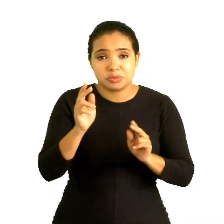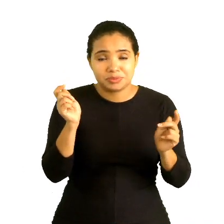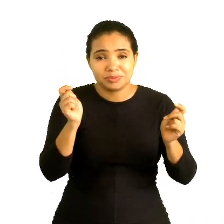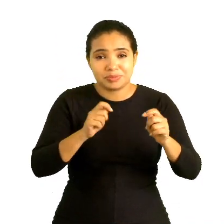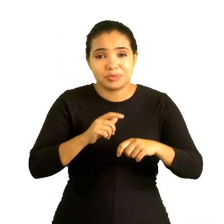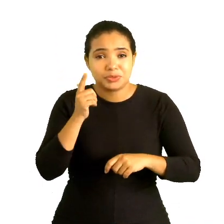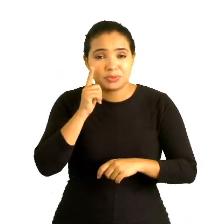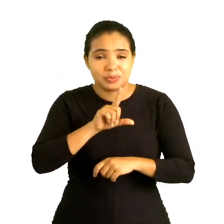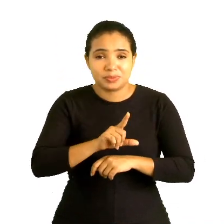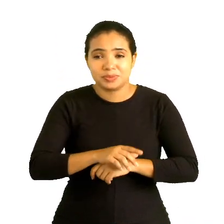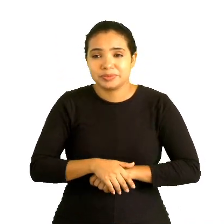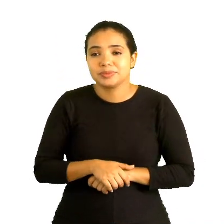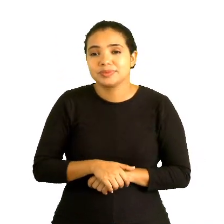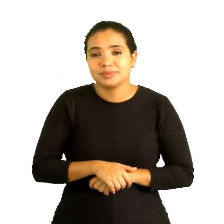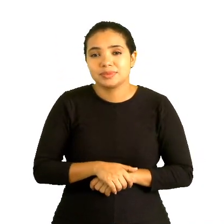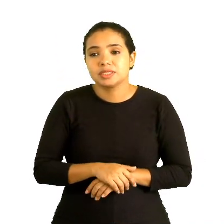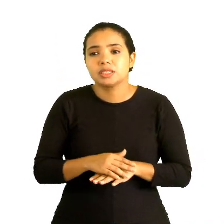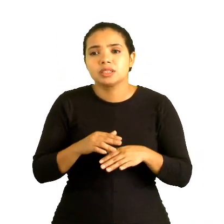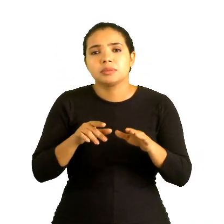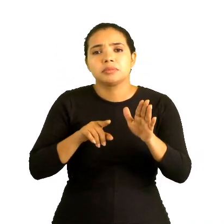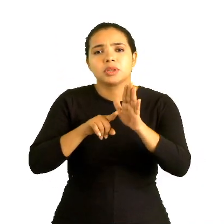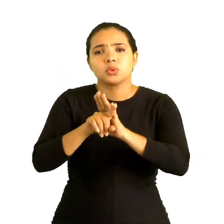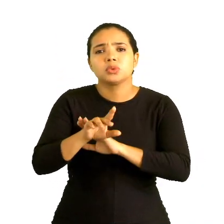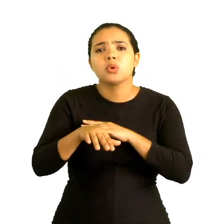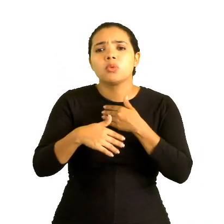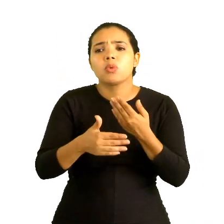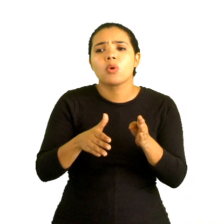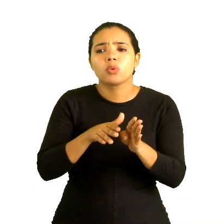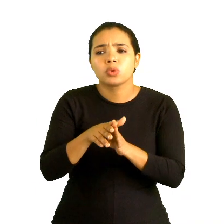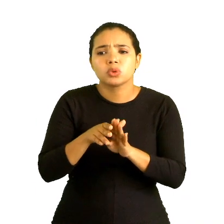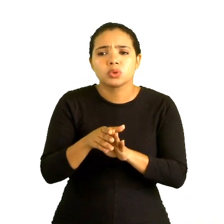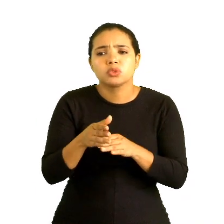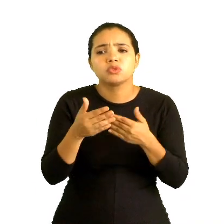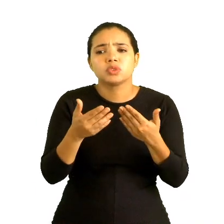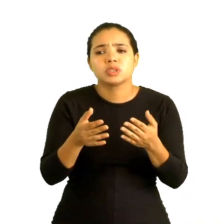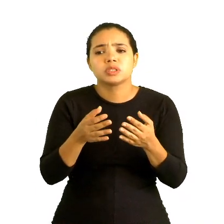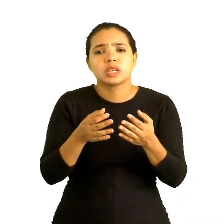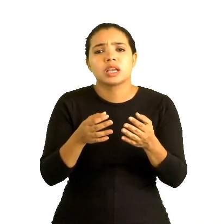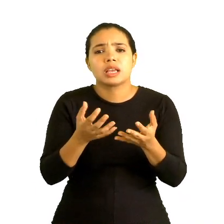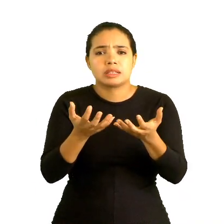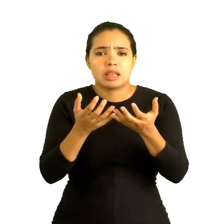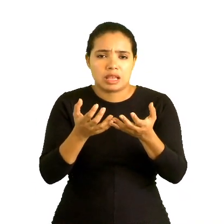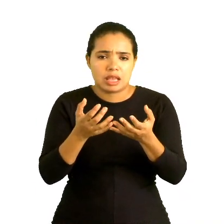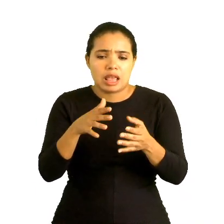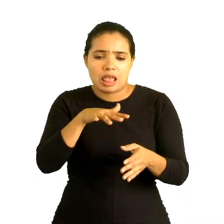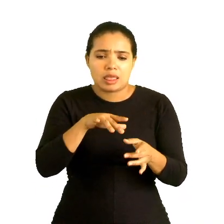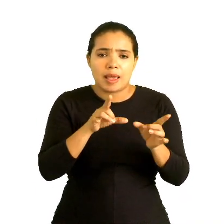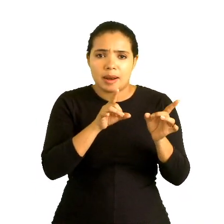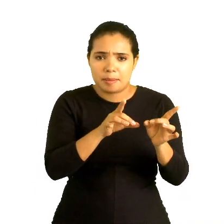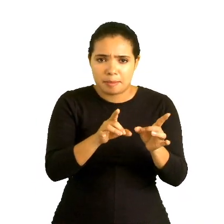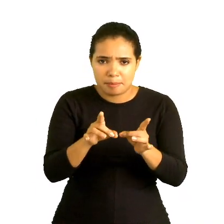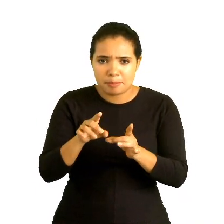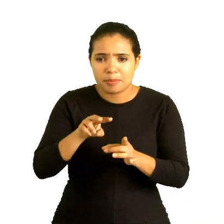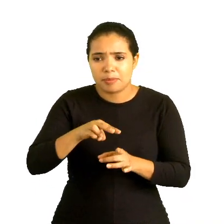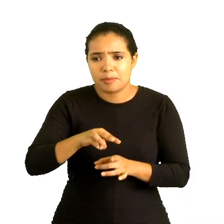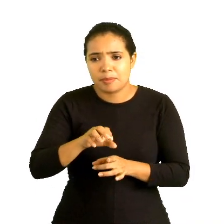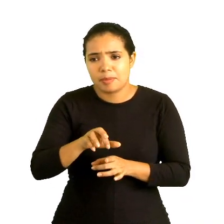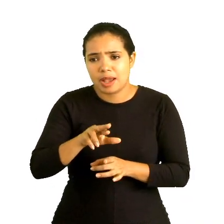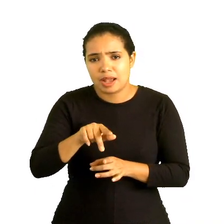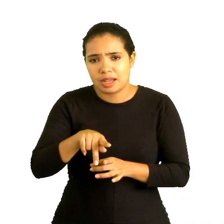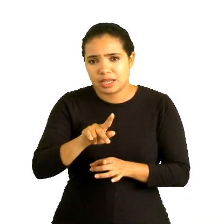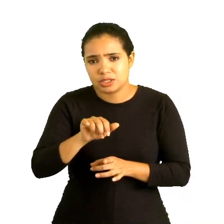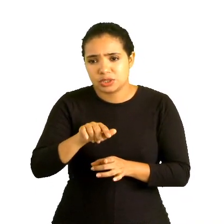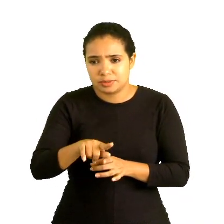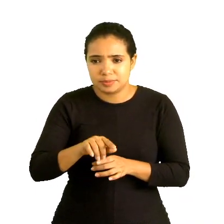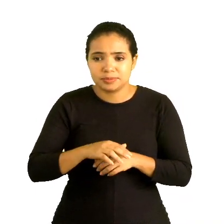obtidos. Qual conselho você daria para quem planeja seguir essa carreira? Estude muito